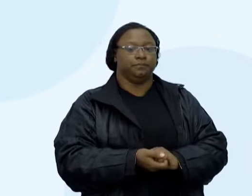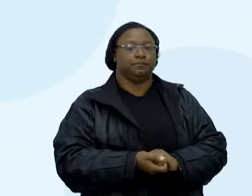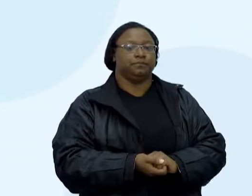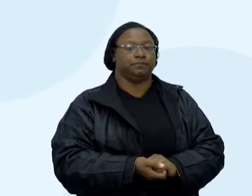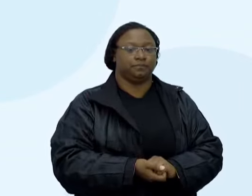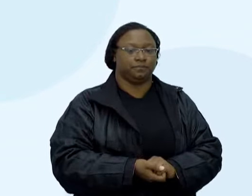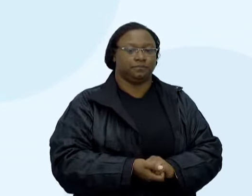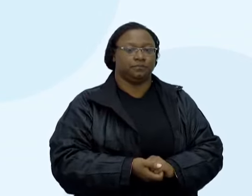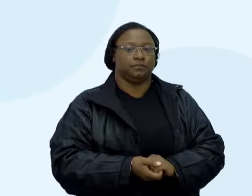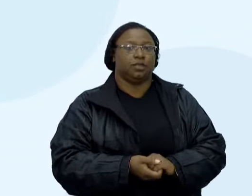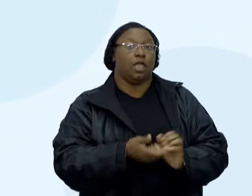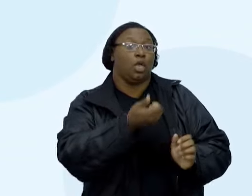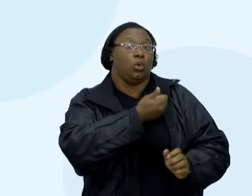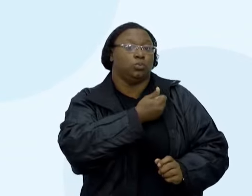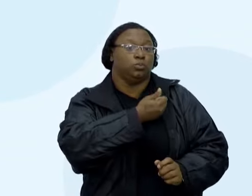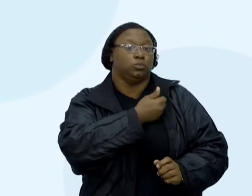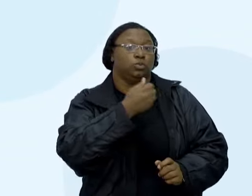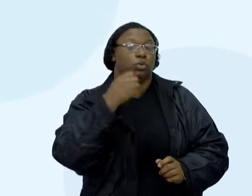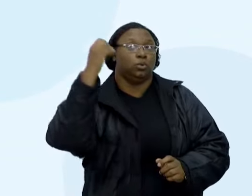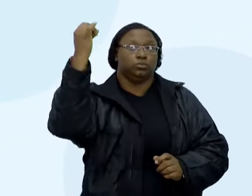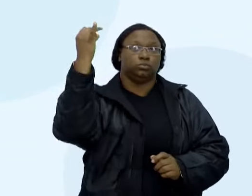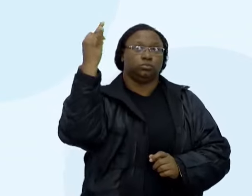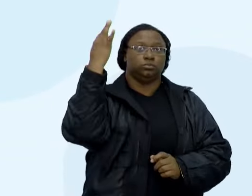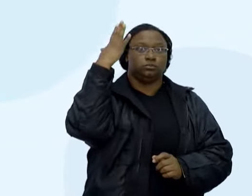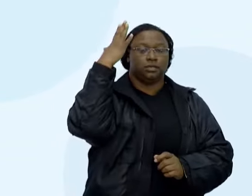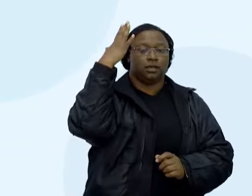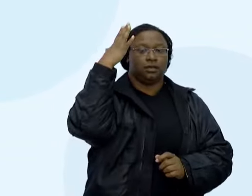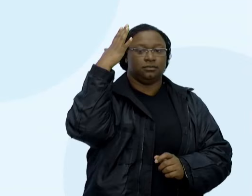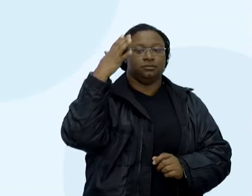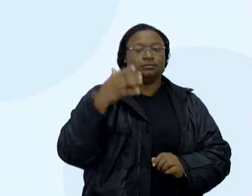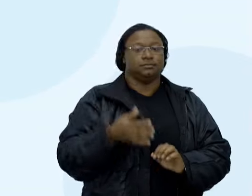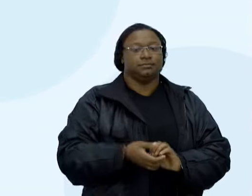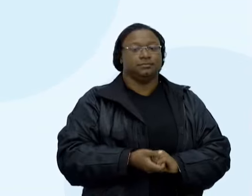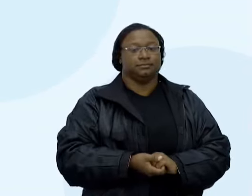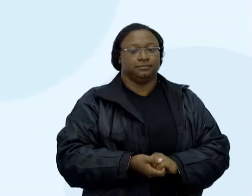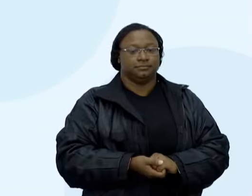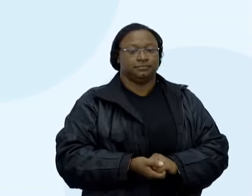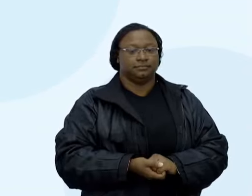número de luminárias da lâmpada de Moser, né?